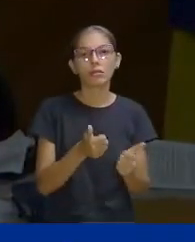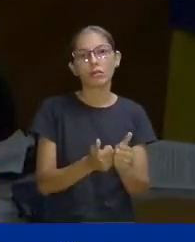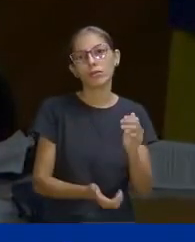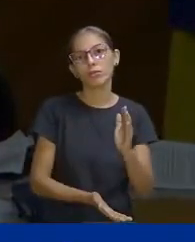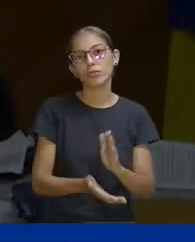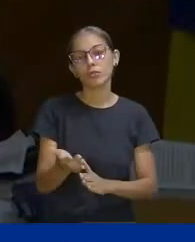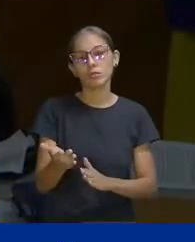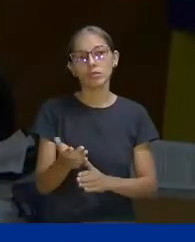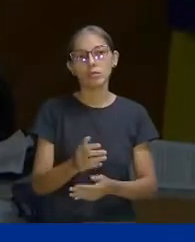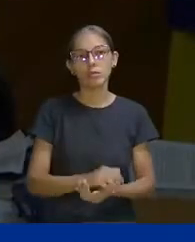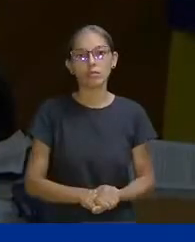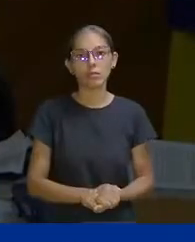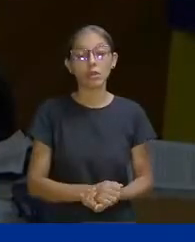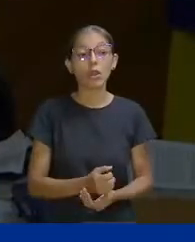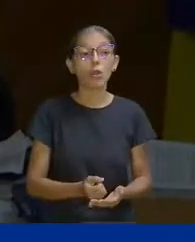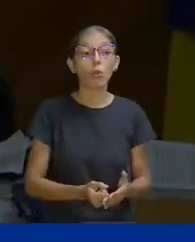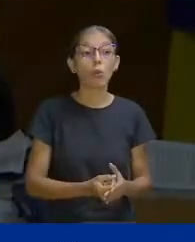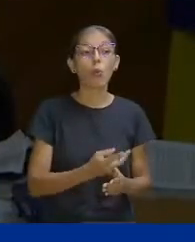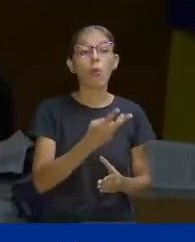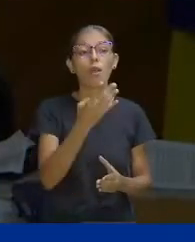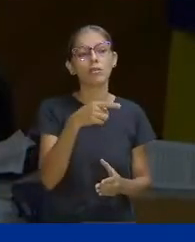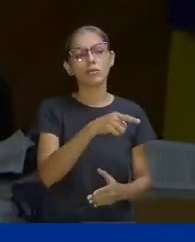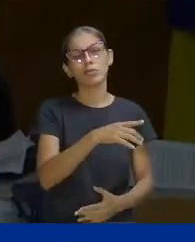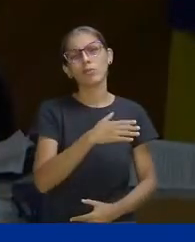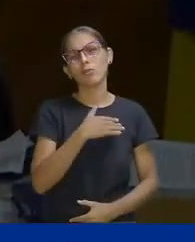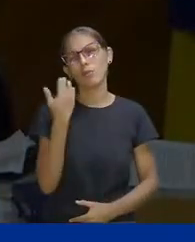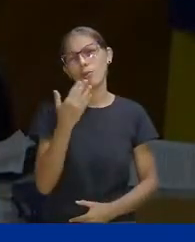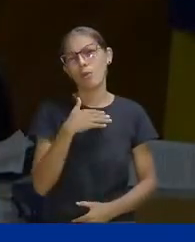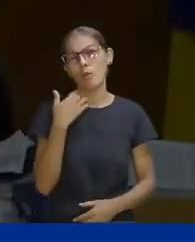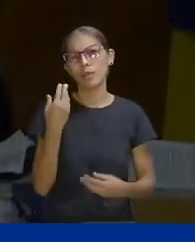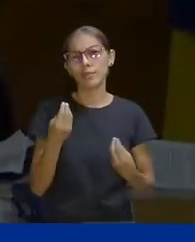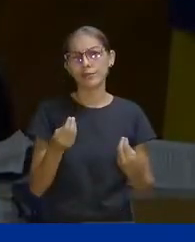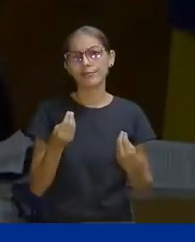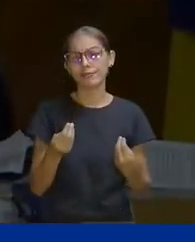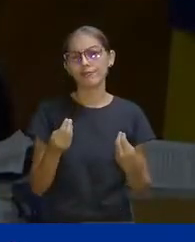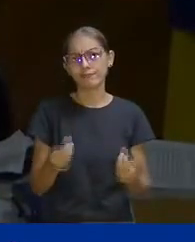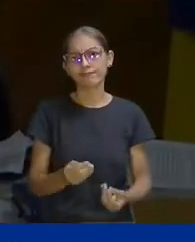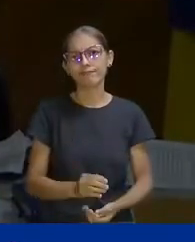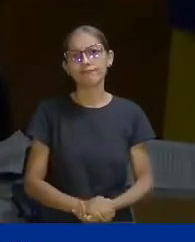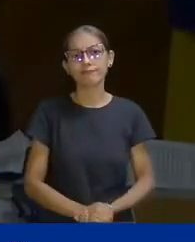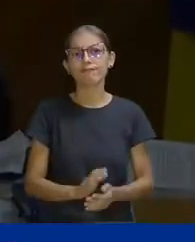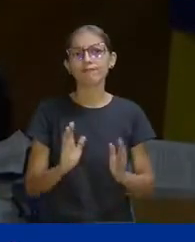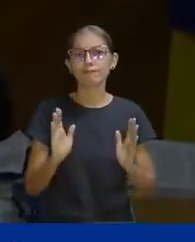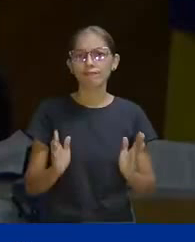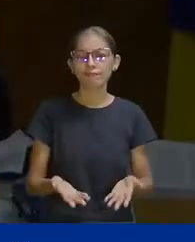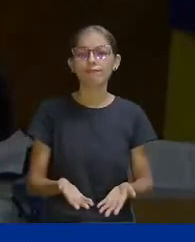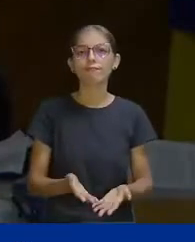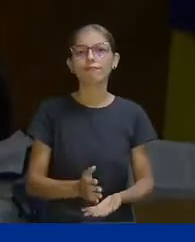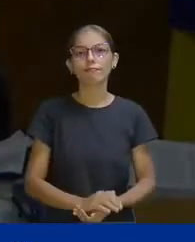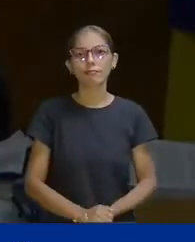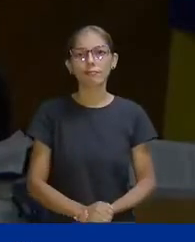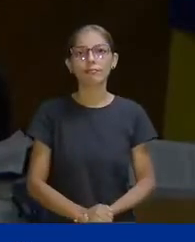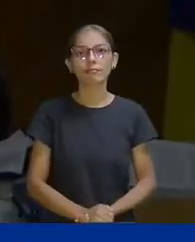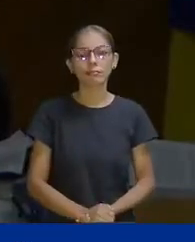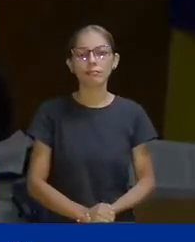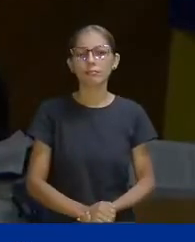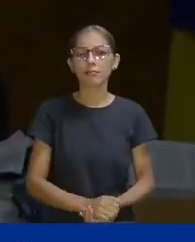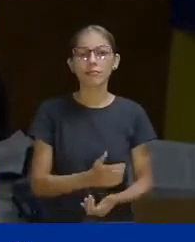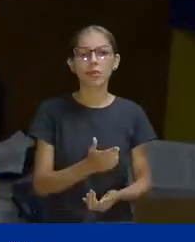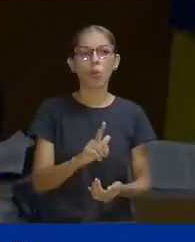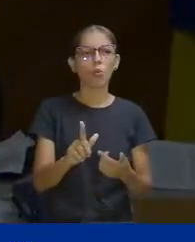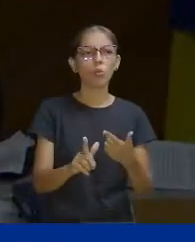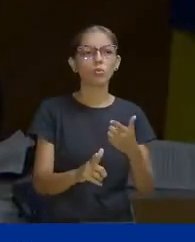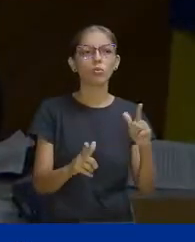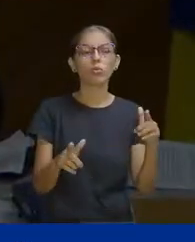bichos preguiças não foram exterminados naquele dia. Fauna que foi exterminada e tudo,